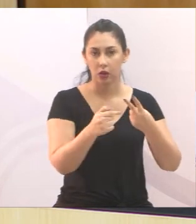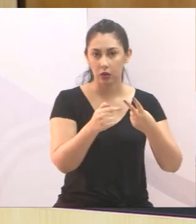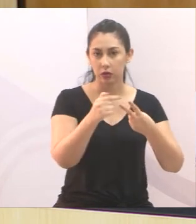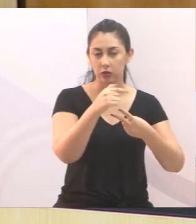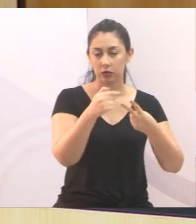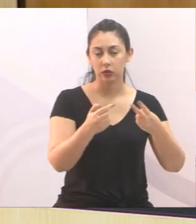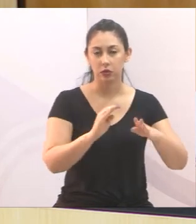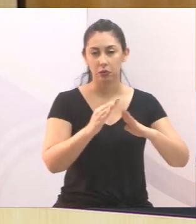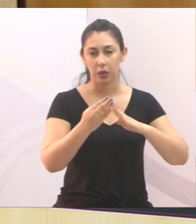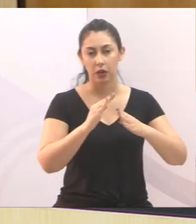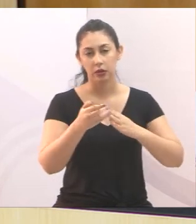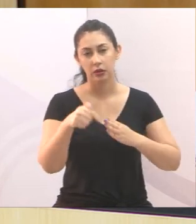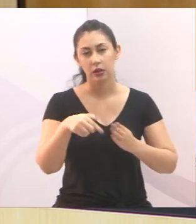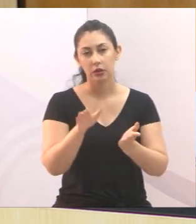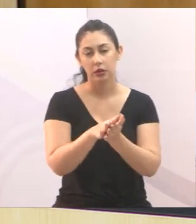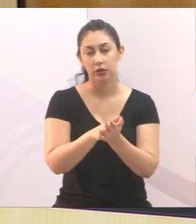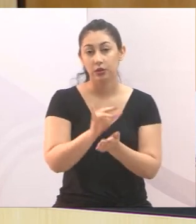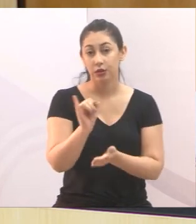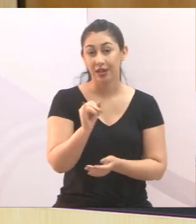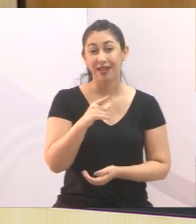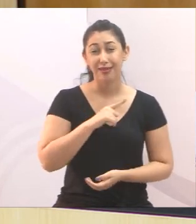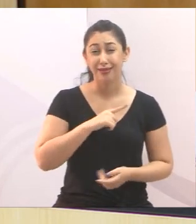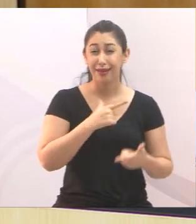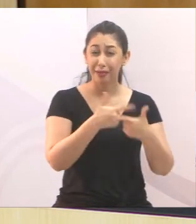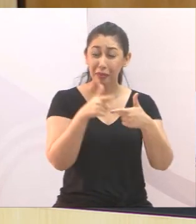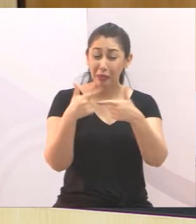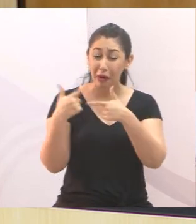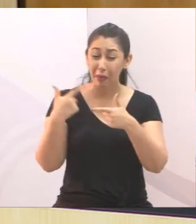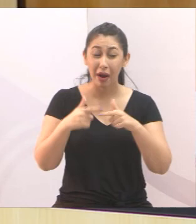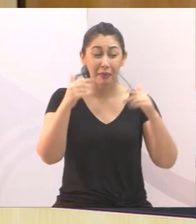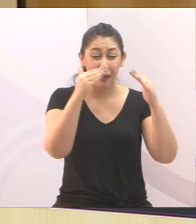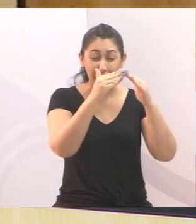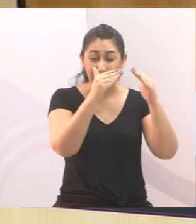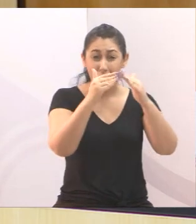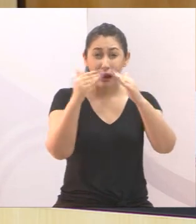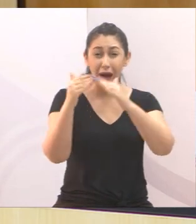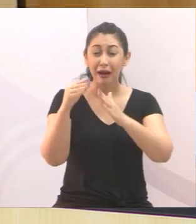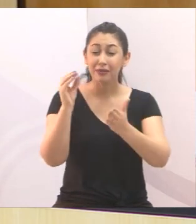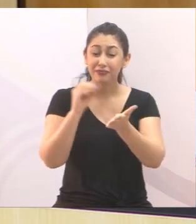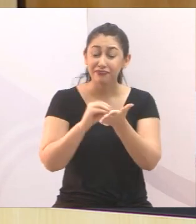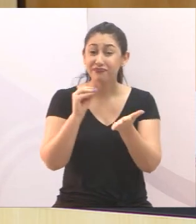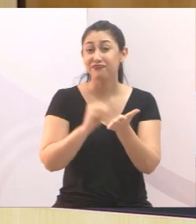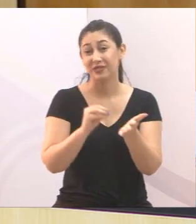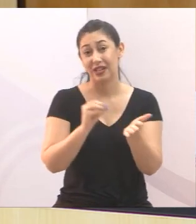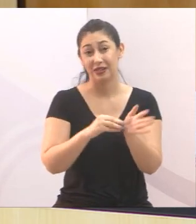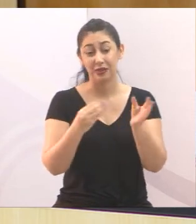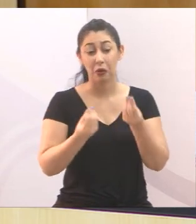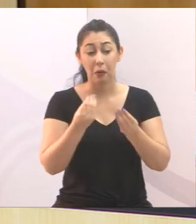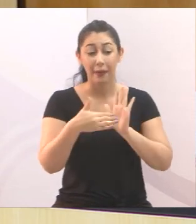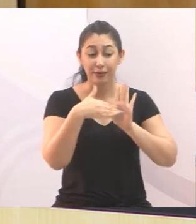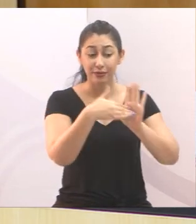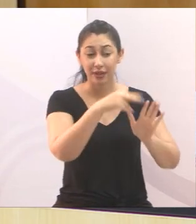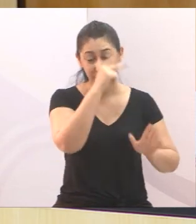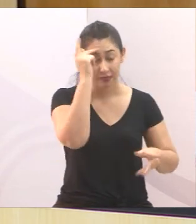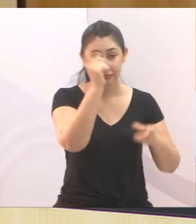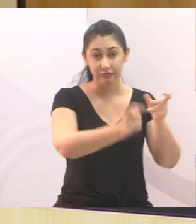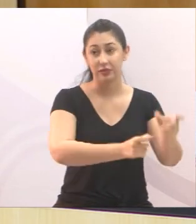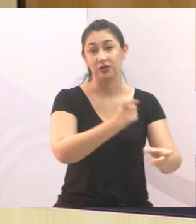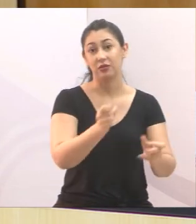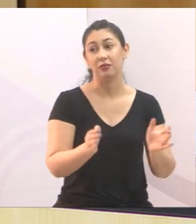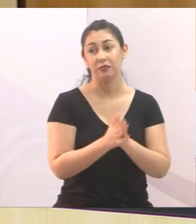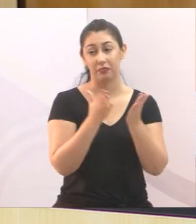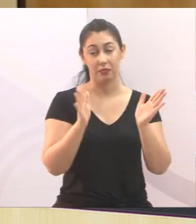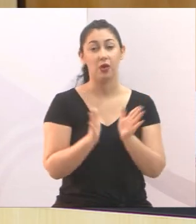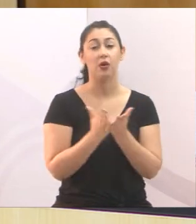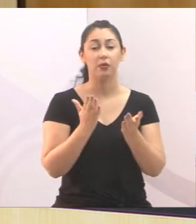nesse município. Jacareí enfrenta grave problema de moradias, principalmente destinadas à população de baixa renda. Considerando